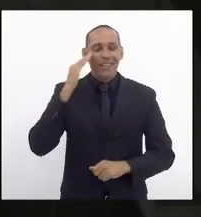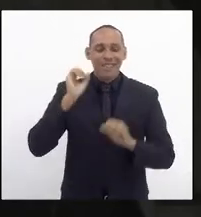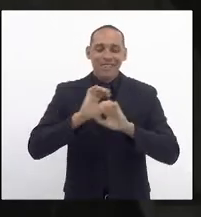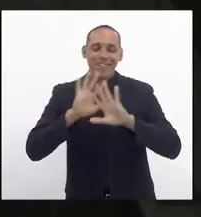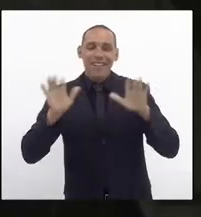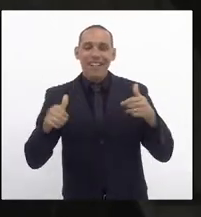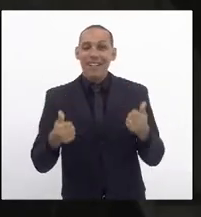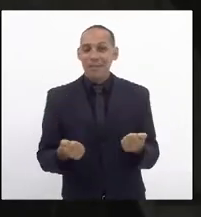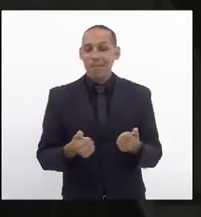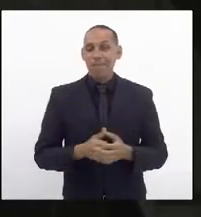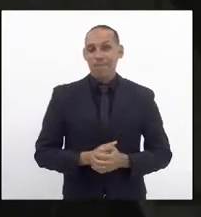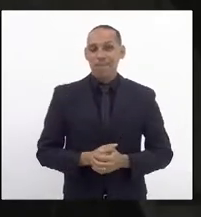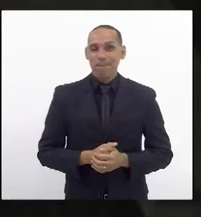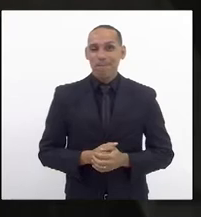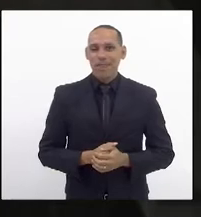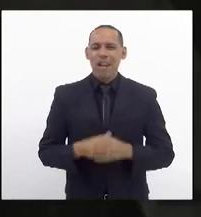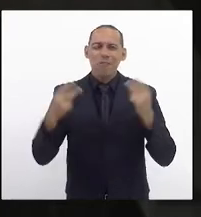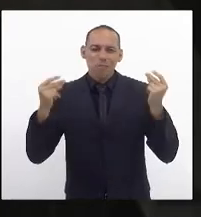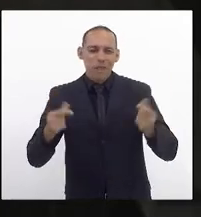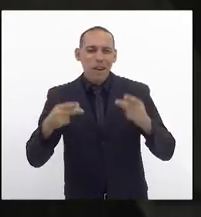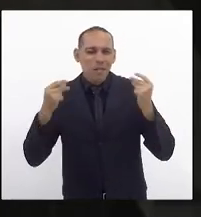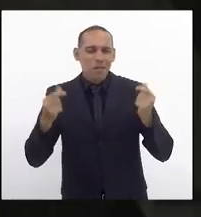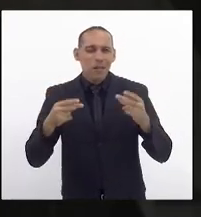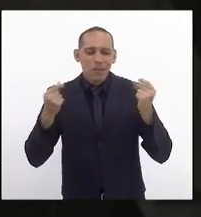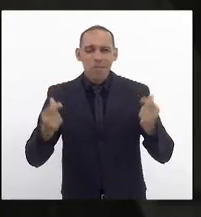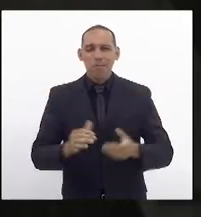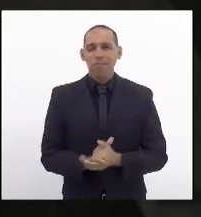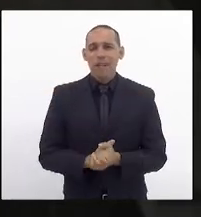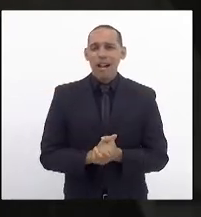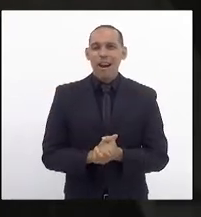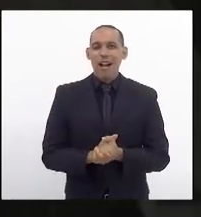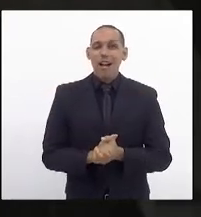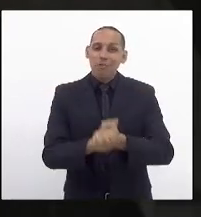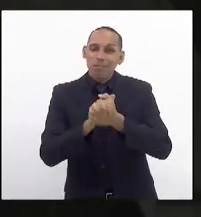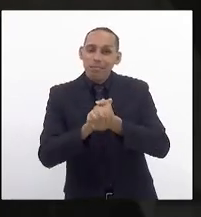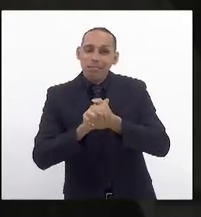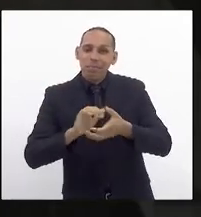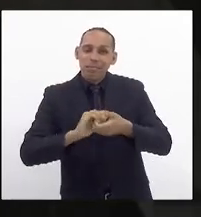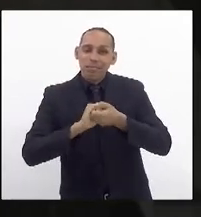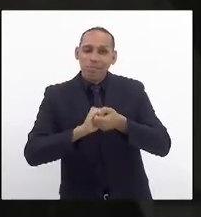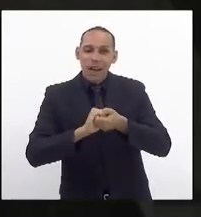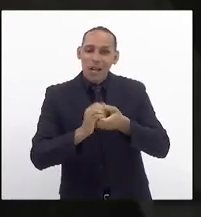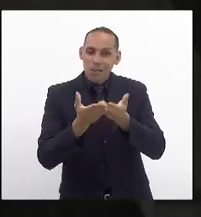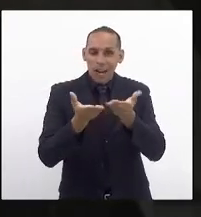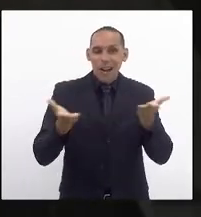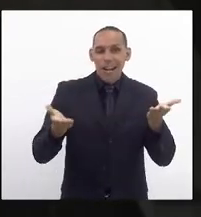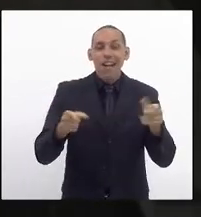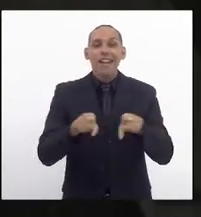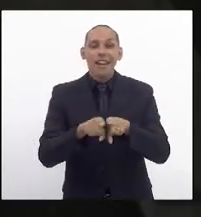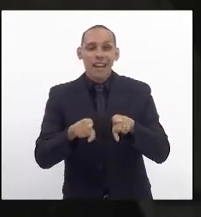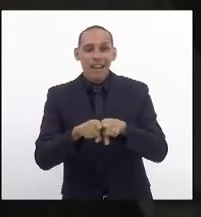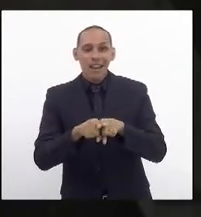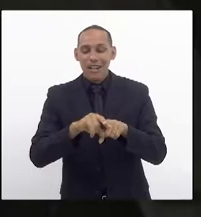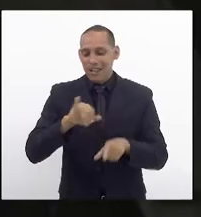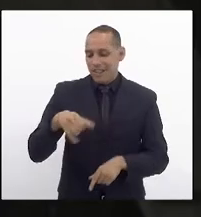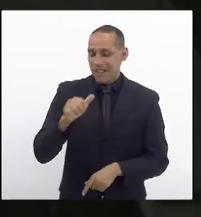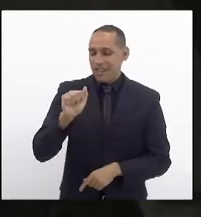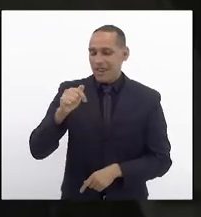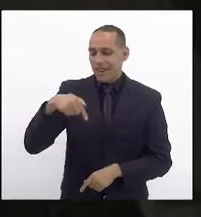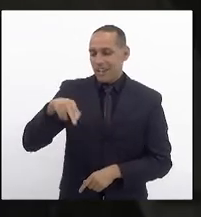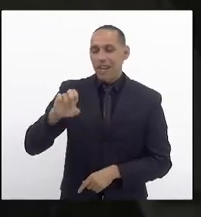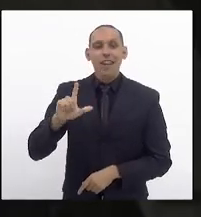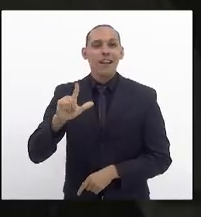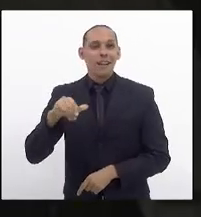e a tempo que saúde o vossa senhoria também Saúdo a nossa Jaqueline